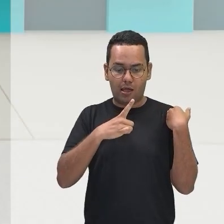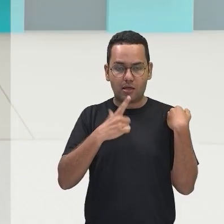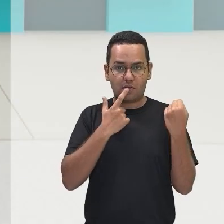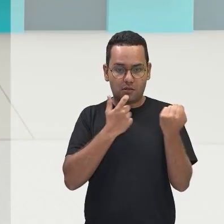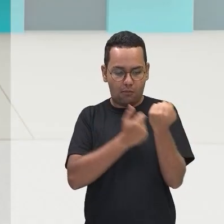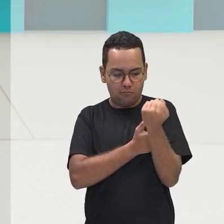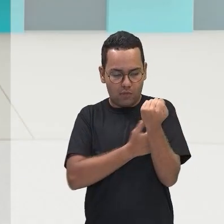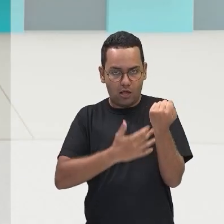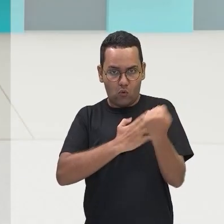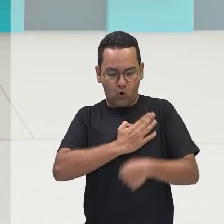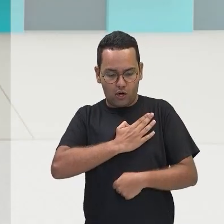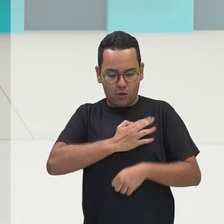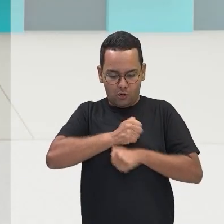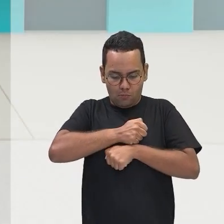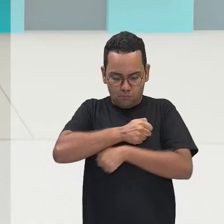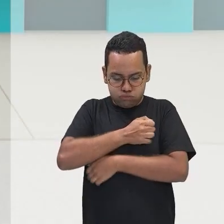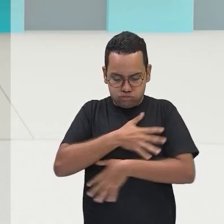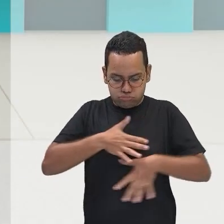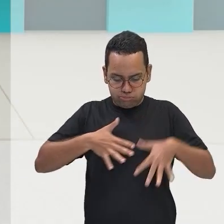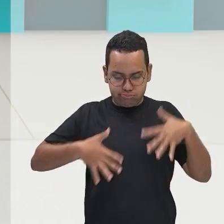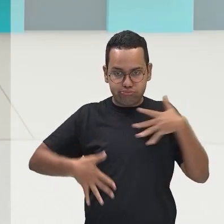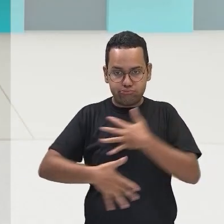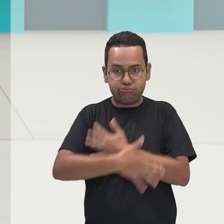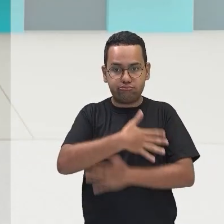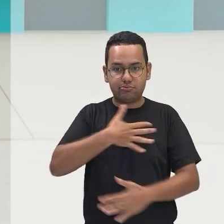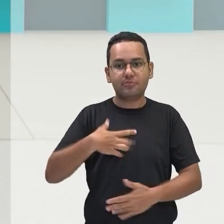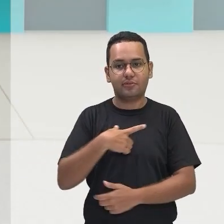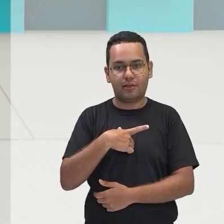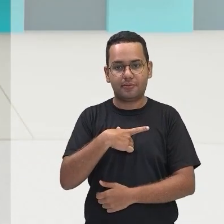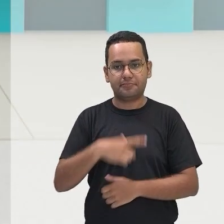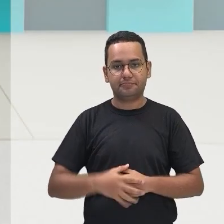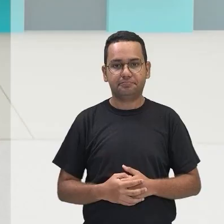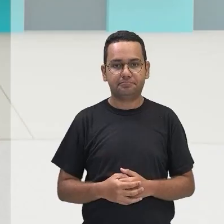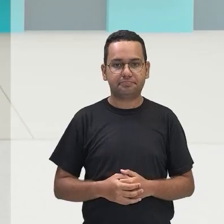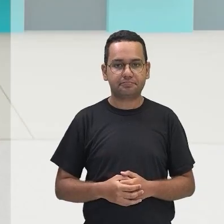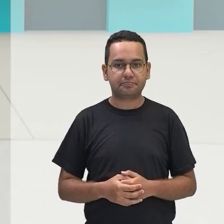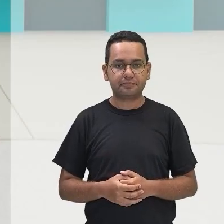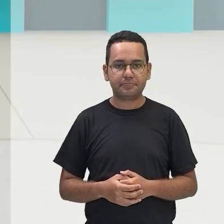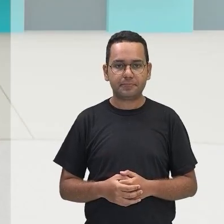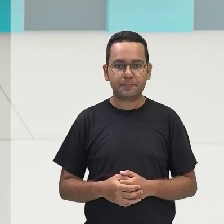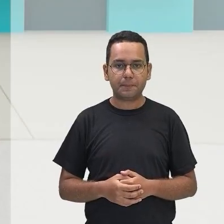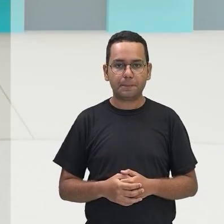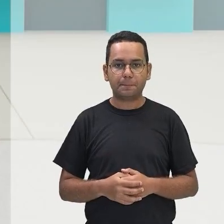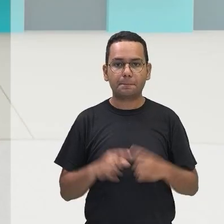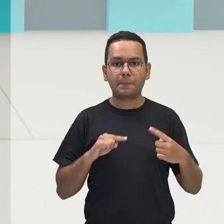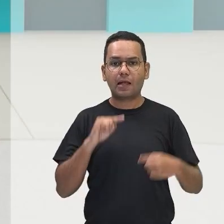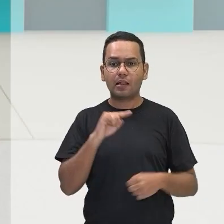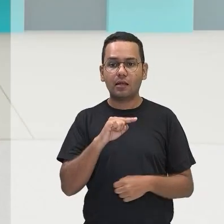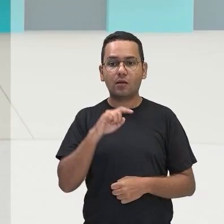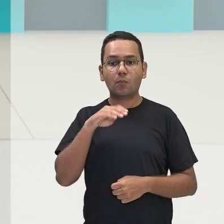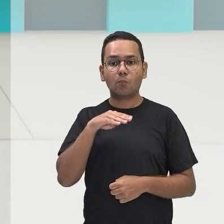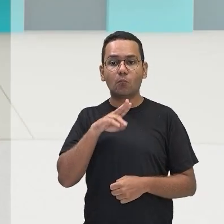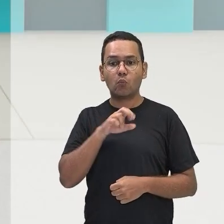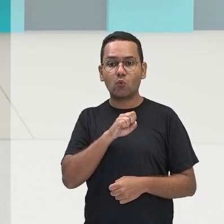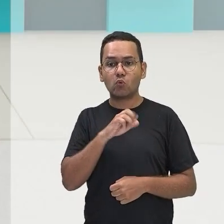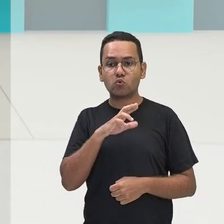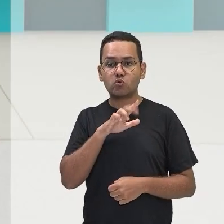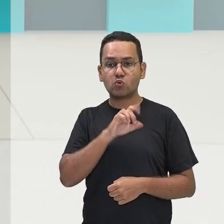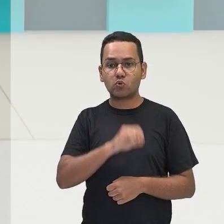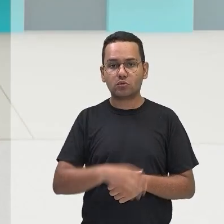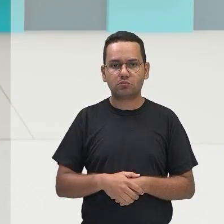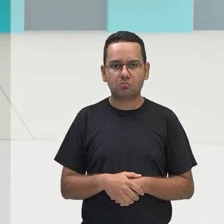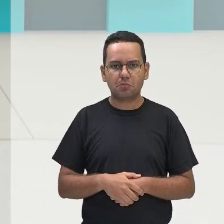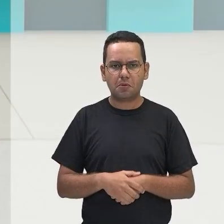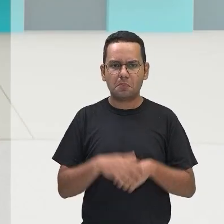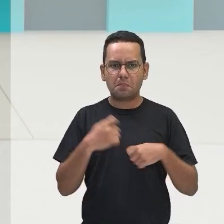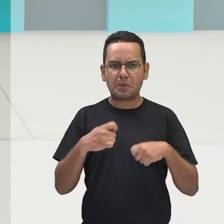corpo. Então, você tem que ter o quê? E outro detalhe, gente, o coração é um músculo, você tem que fortalecer. Mas como, professor?